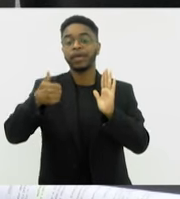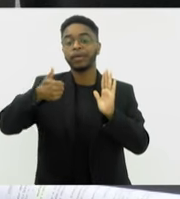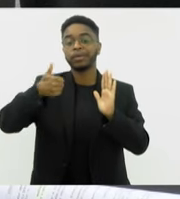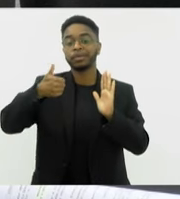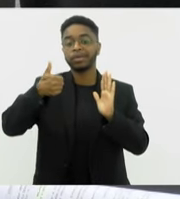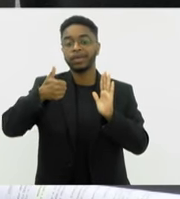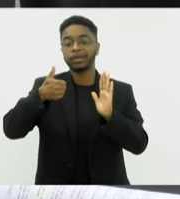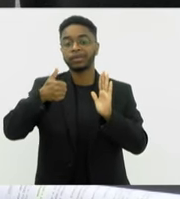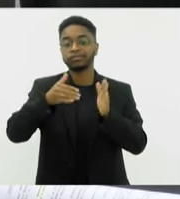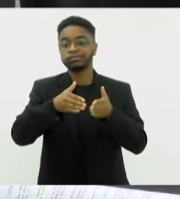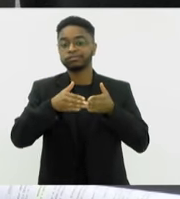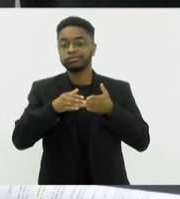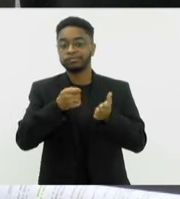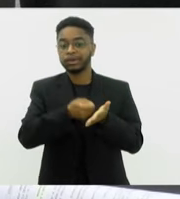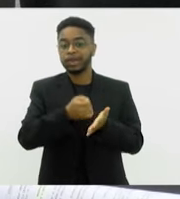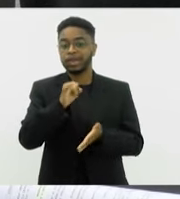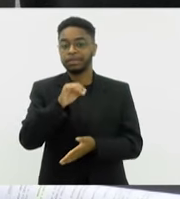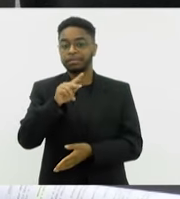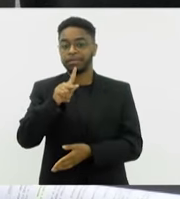de PVA? Eu não tenho dúvida.